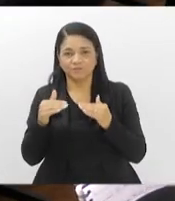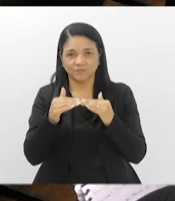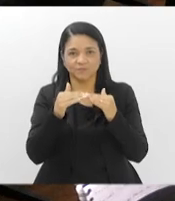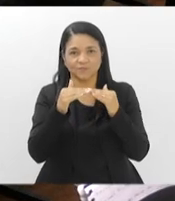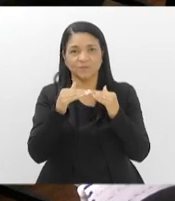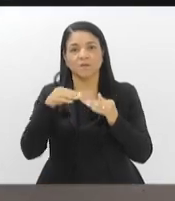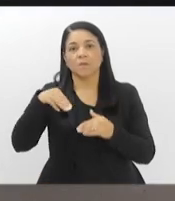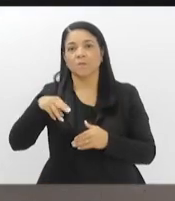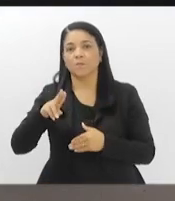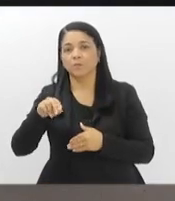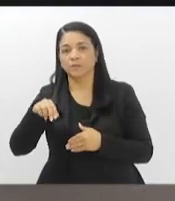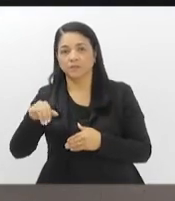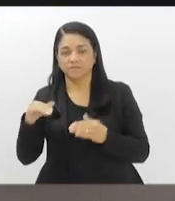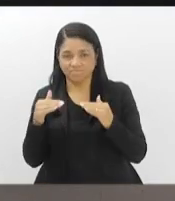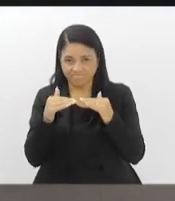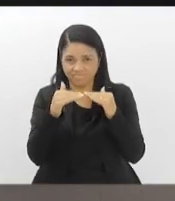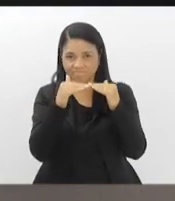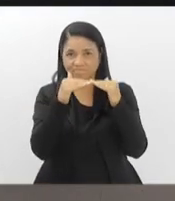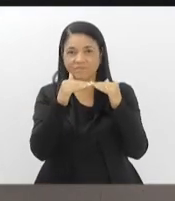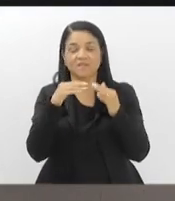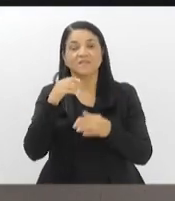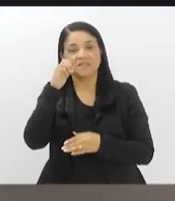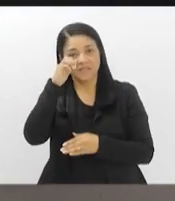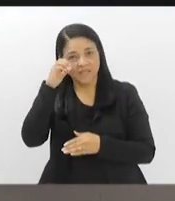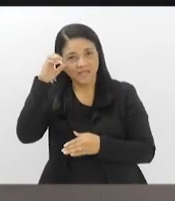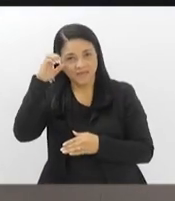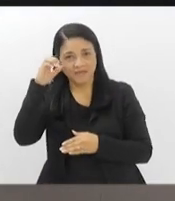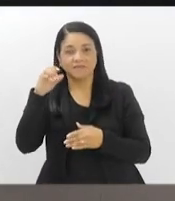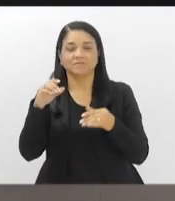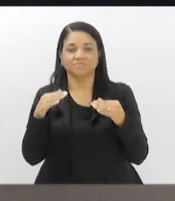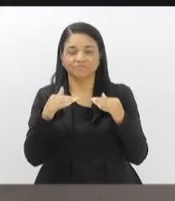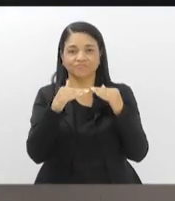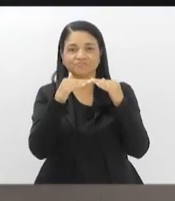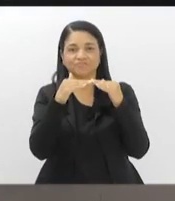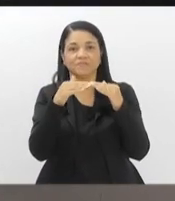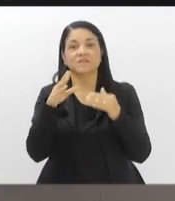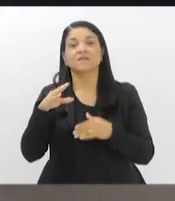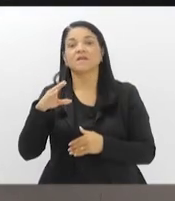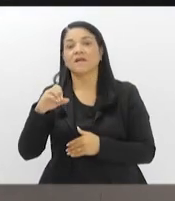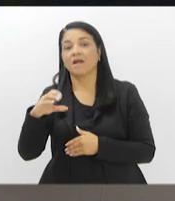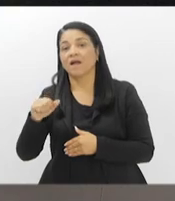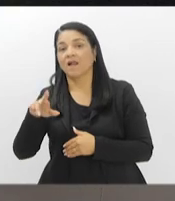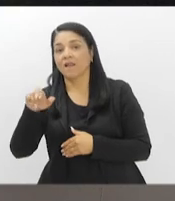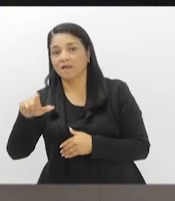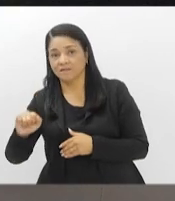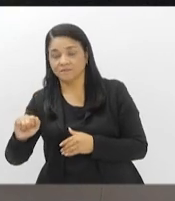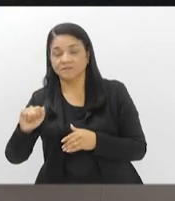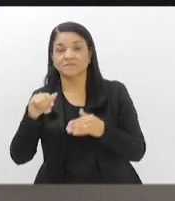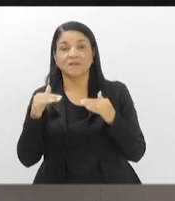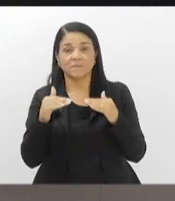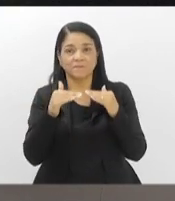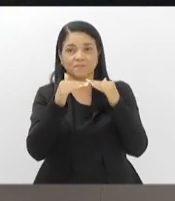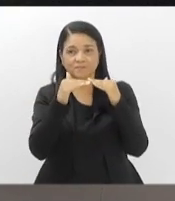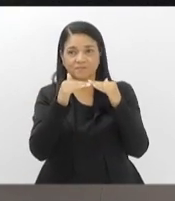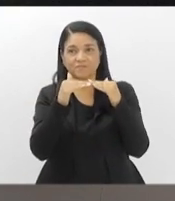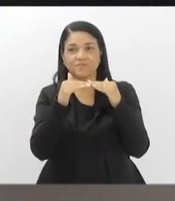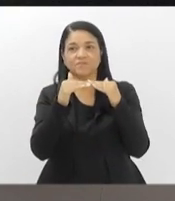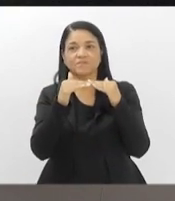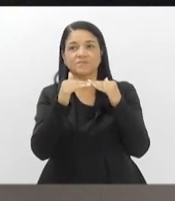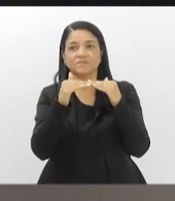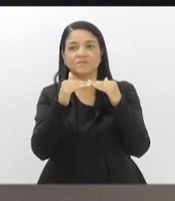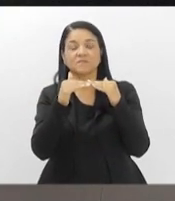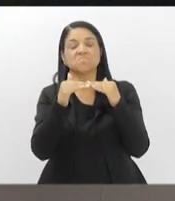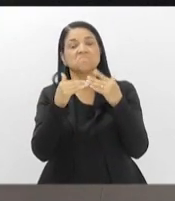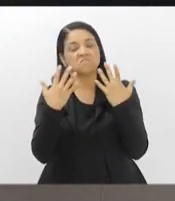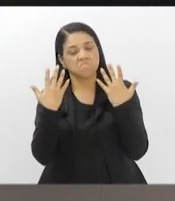munir Neto favorável deputada Élica takimoto favorável Presidente deputada Carla Machado favorável estando aí parabéns pela